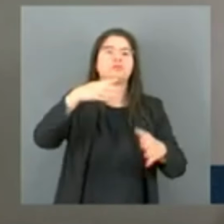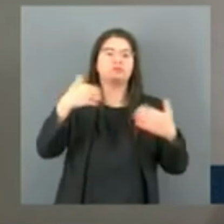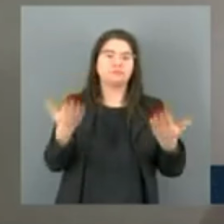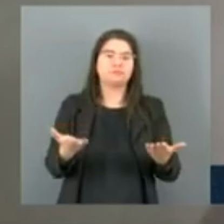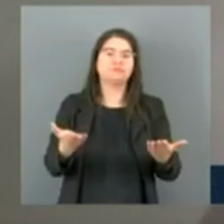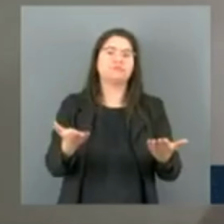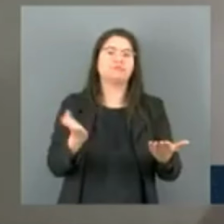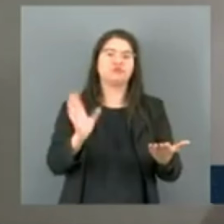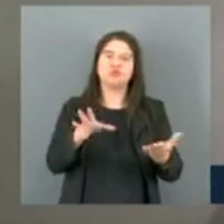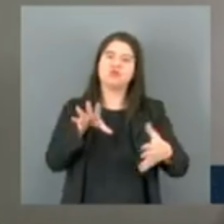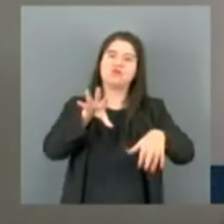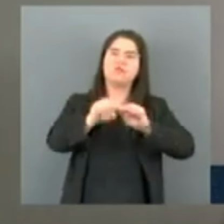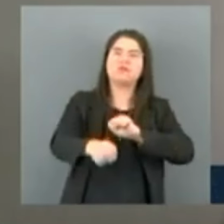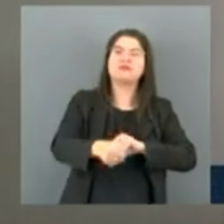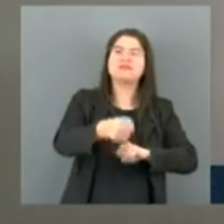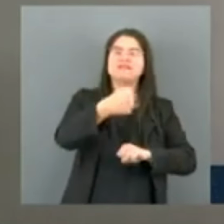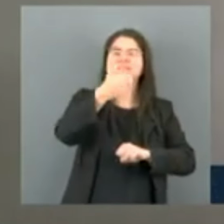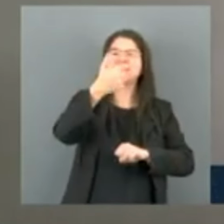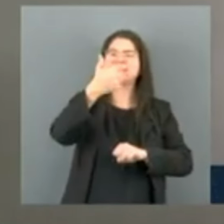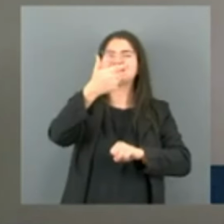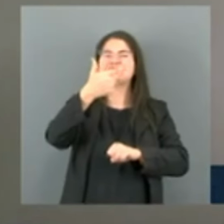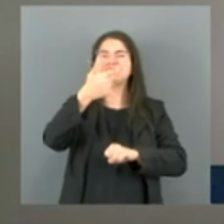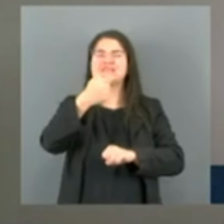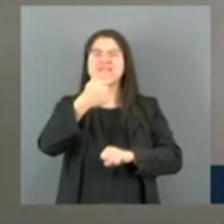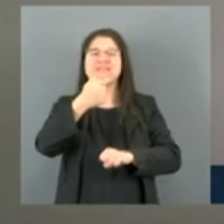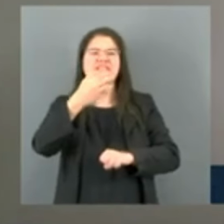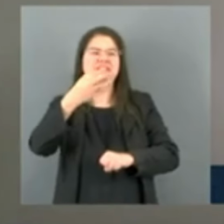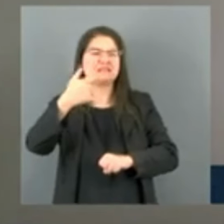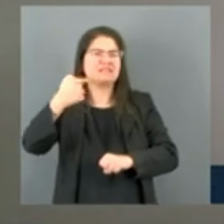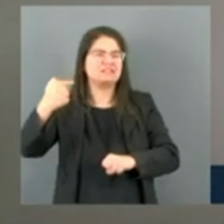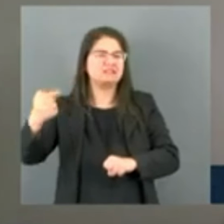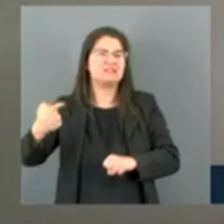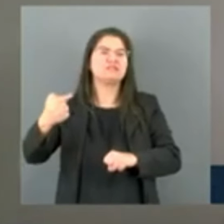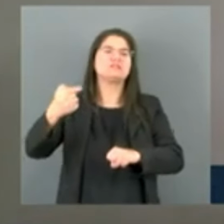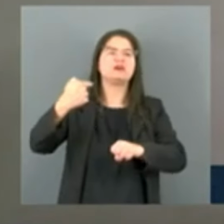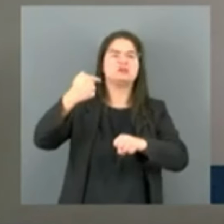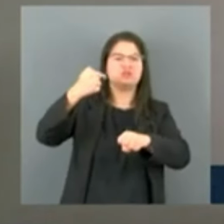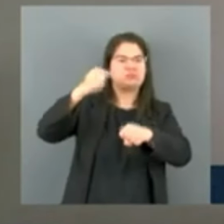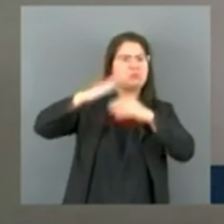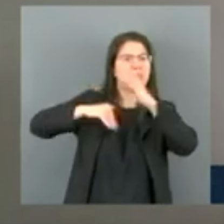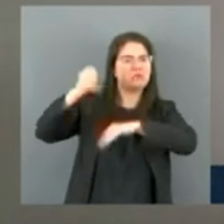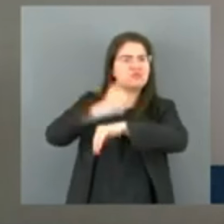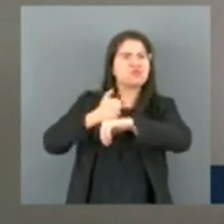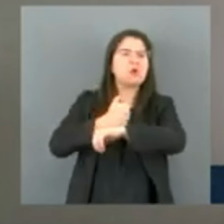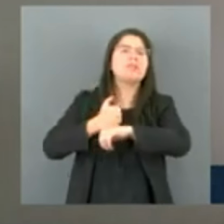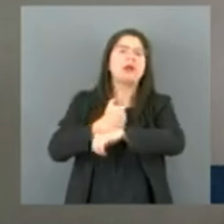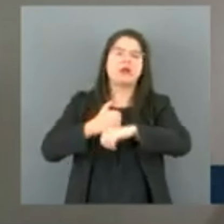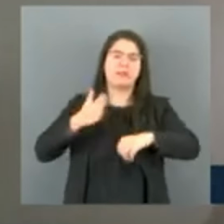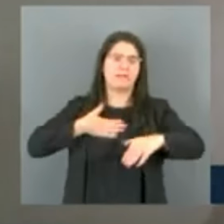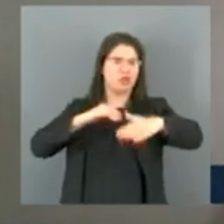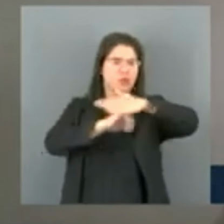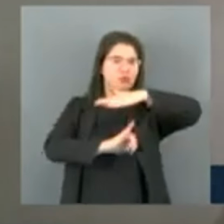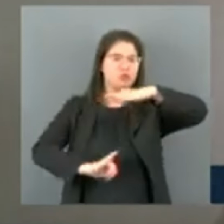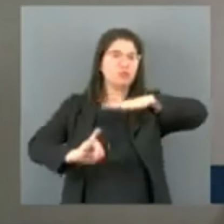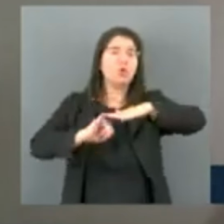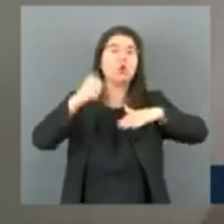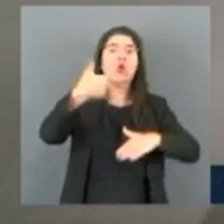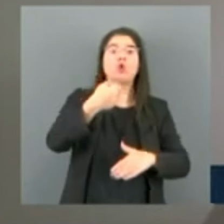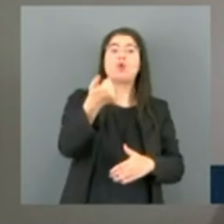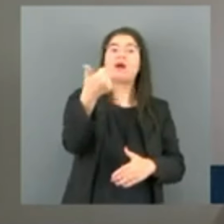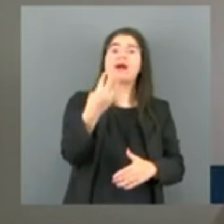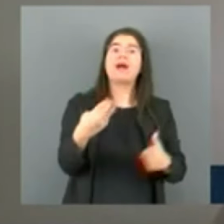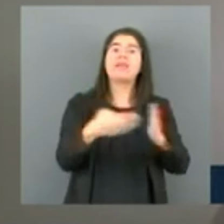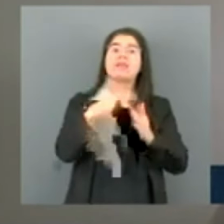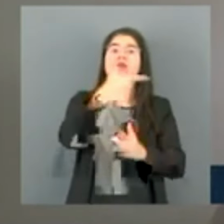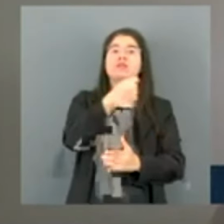formamos 767 profissionais de 2013 a 2020, nós mesmos, a minha instituição, né? De 2013 a